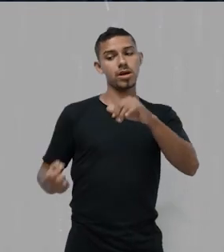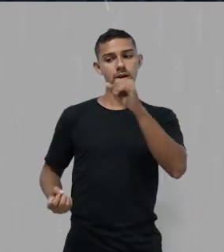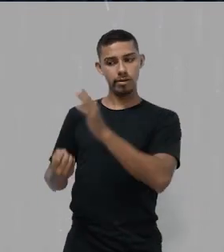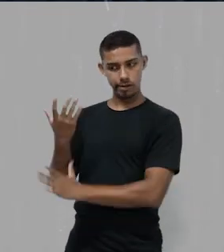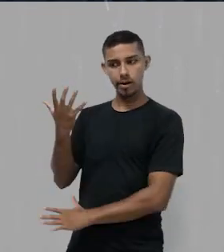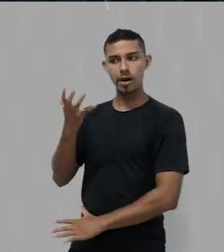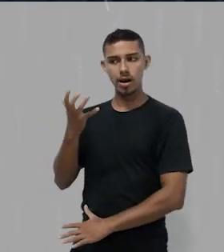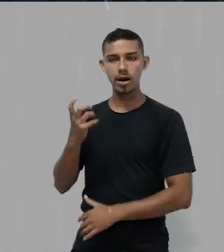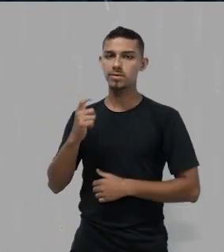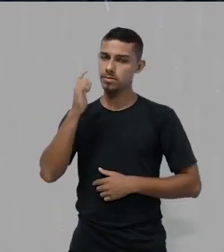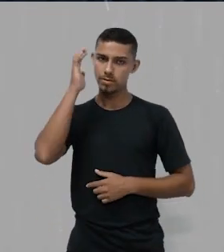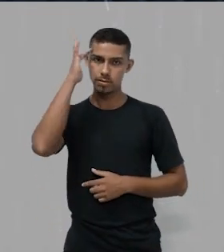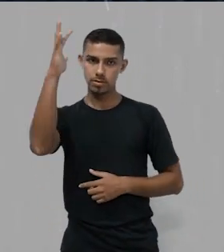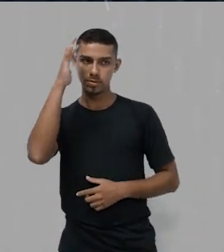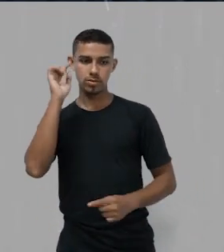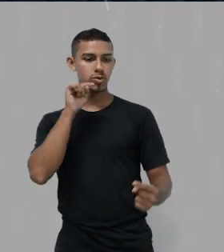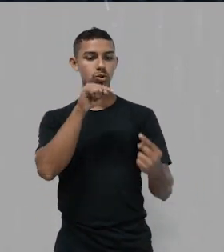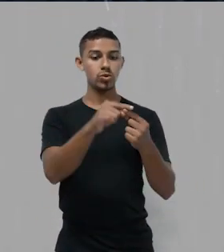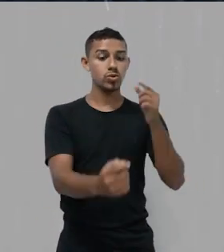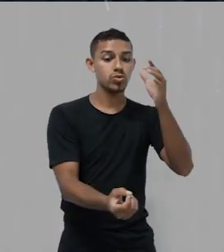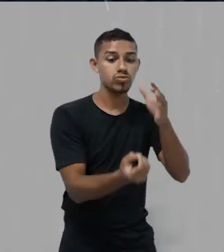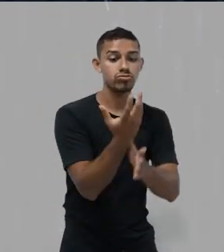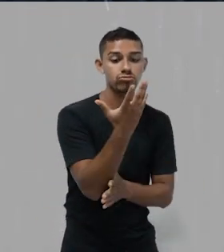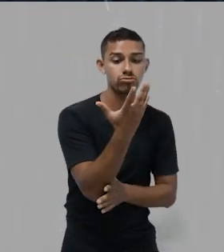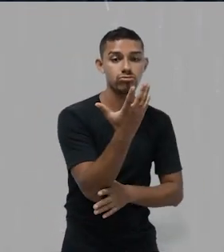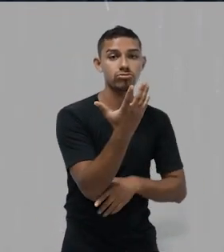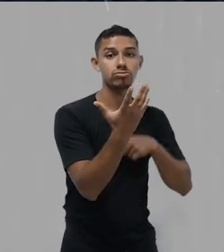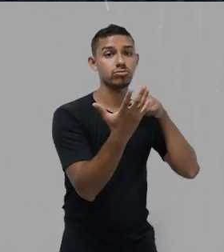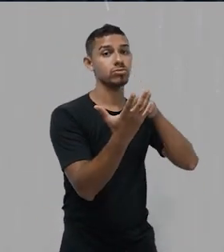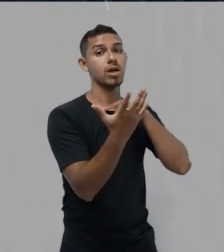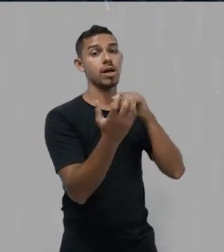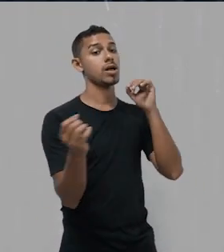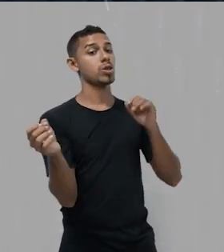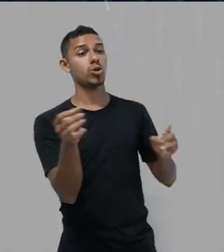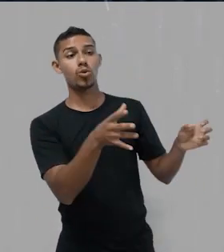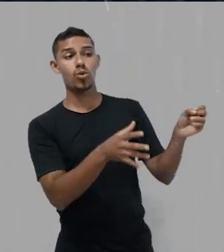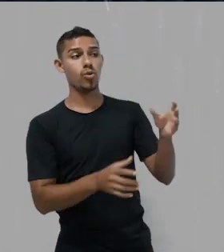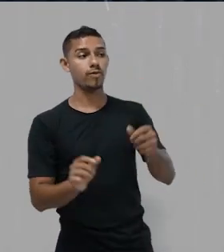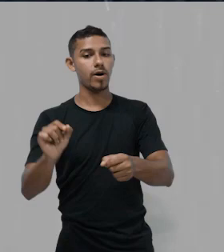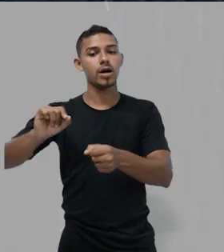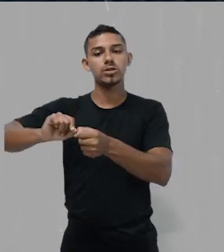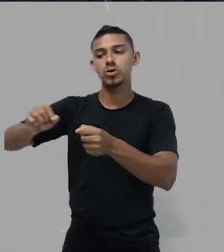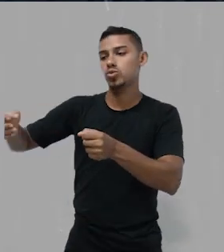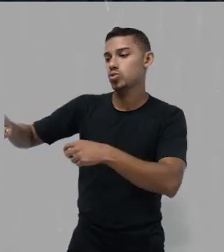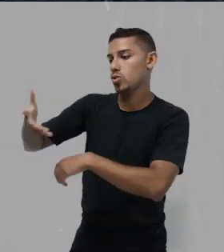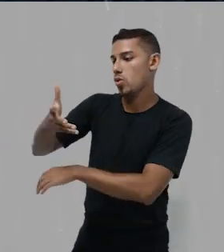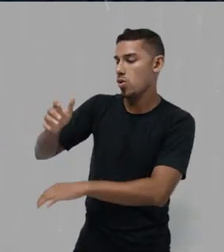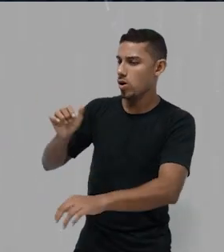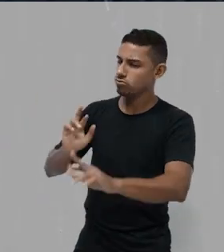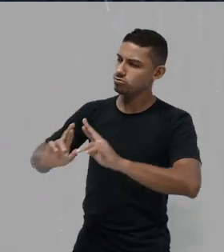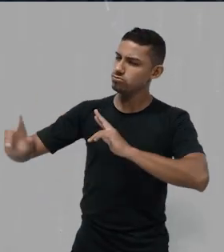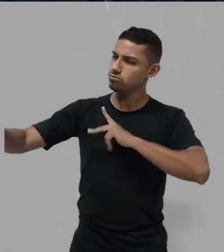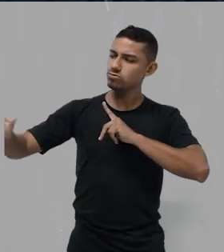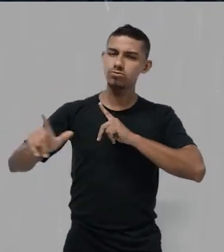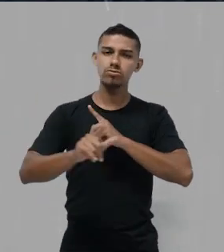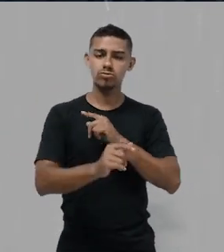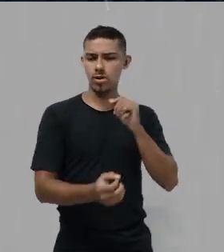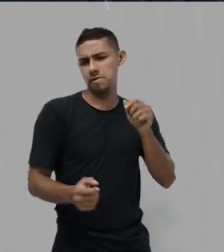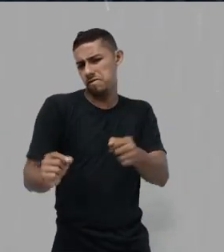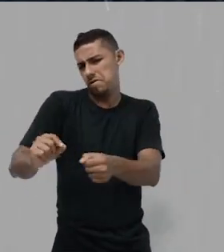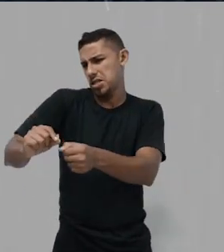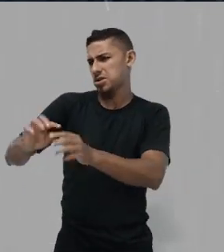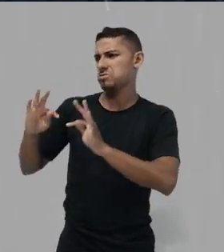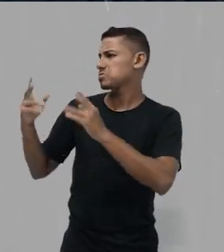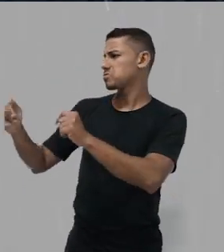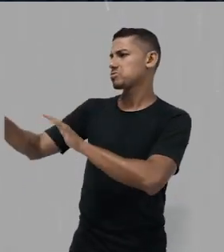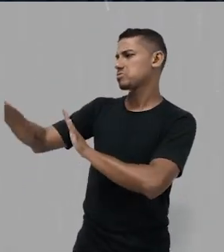mais básico do cubismo: criar, fazer o novo, fazer algo diferente. Porque fazer aquilo que